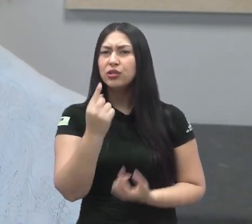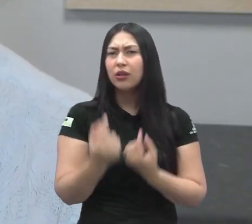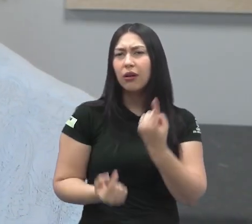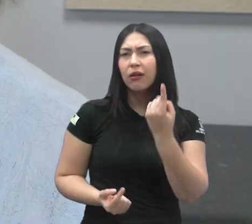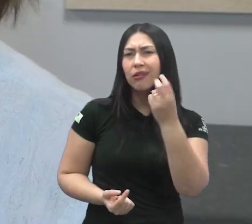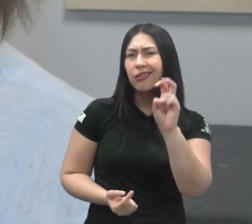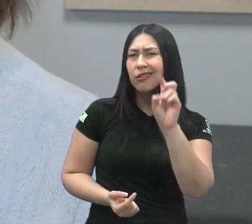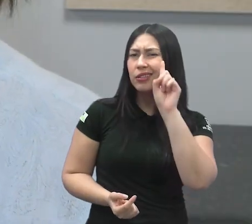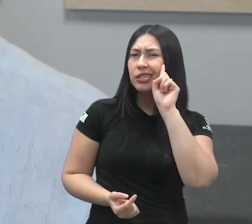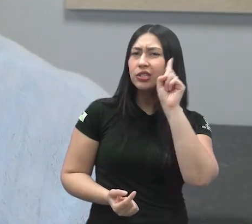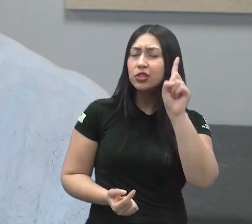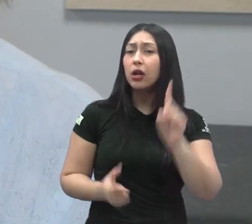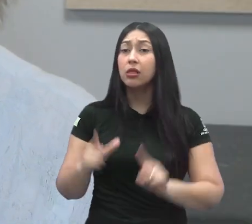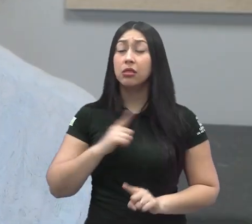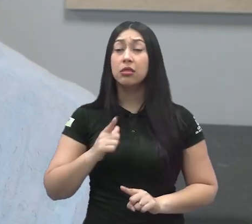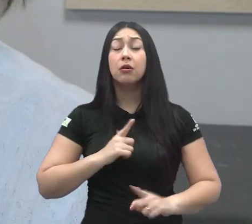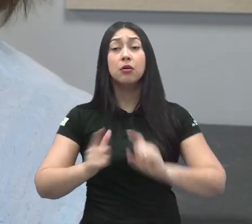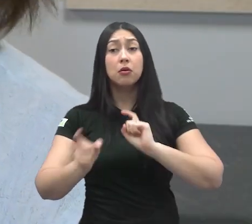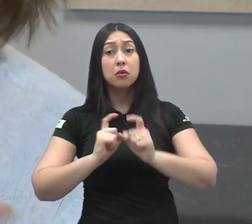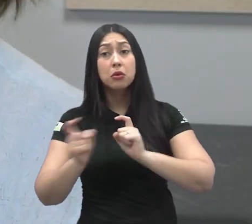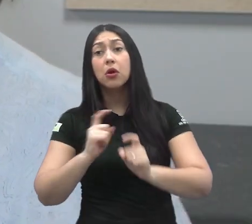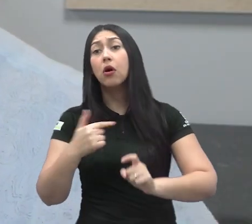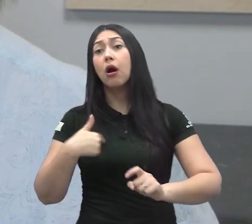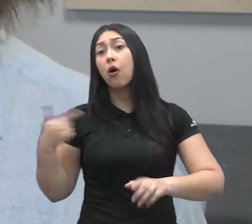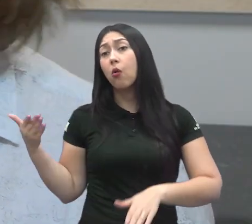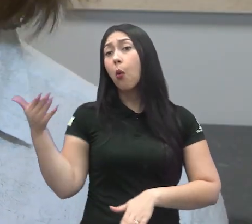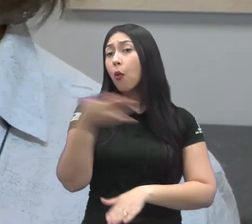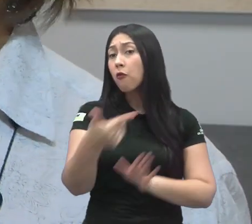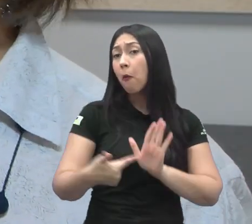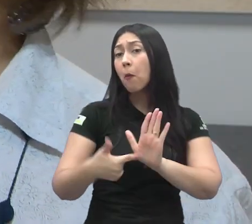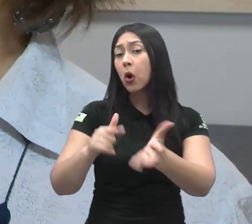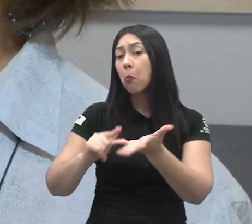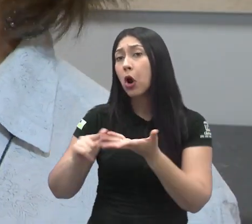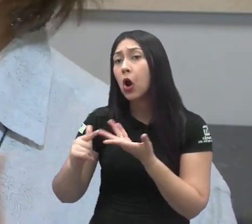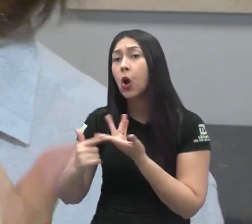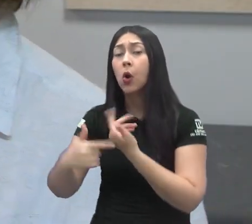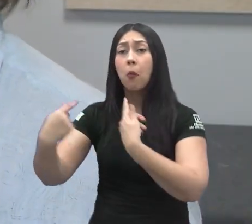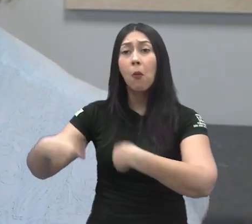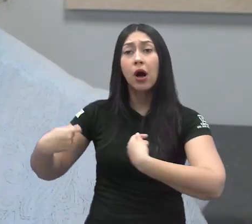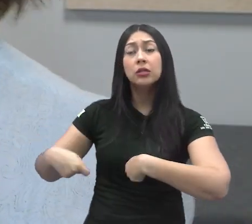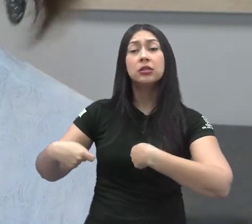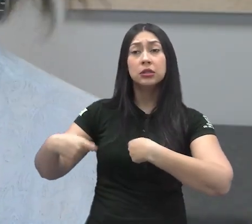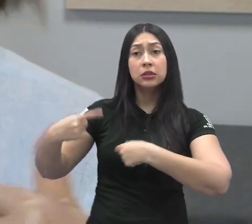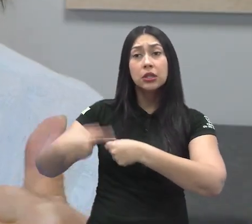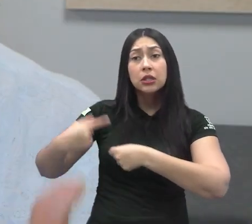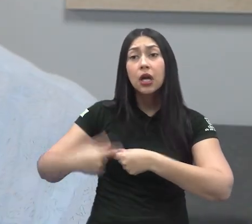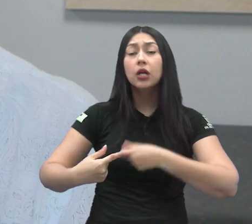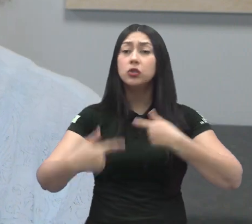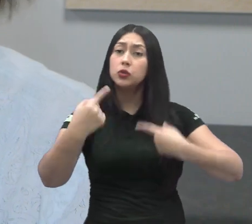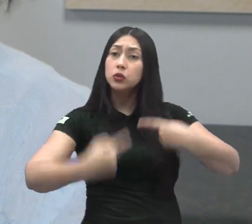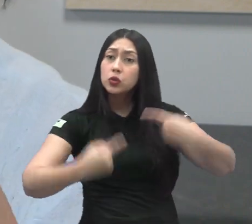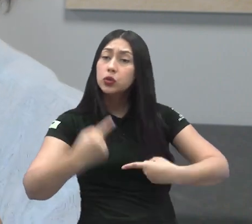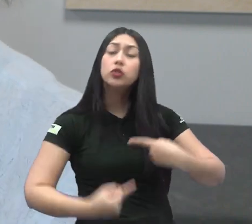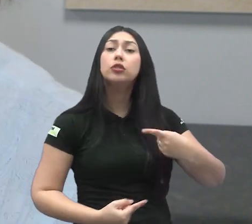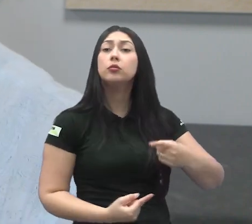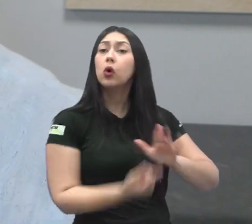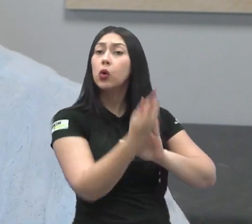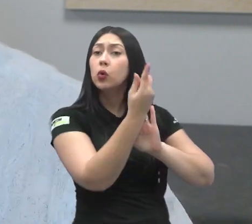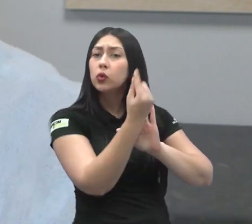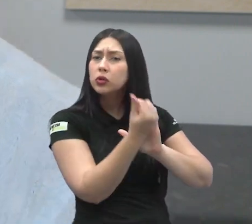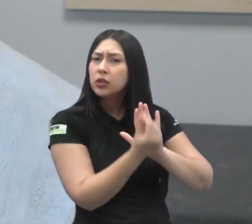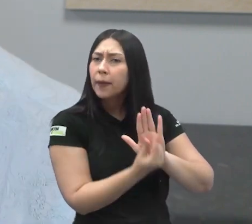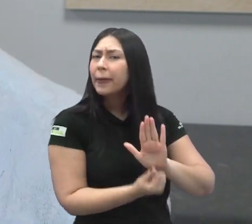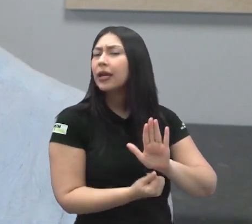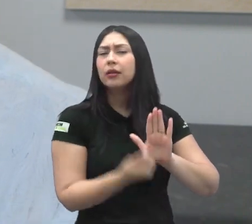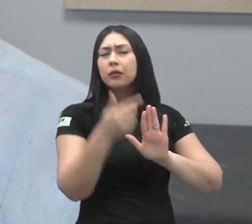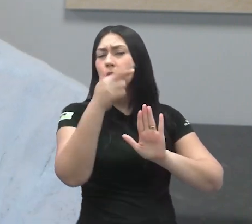nós temos reuniões que eu estou lá, levo as pautas do município, estamos discutindo o orçamento, a